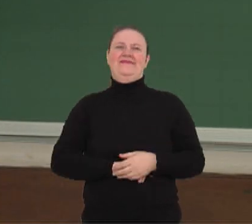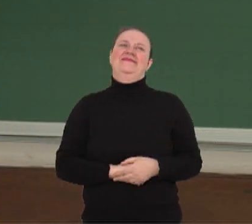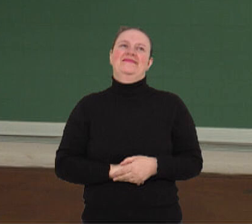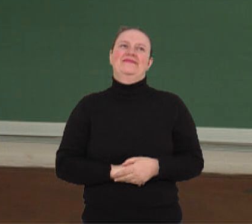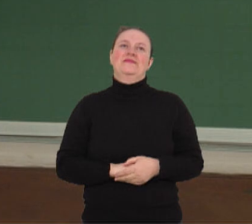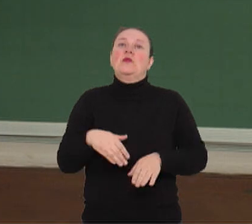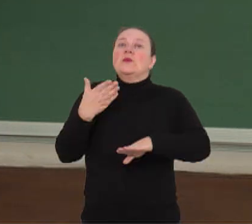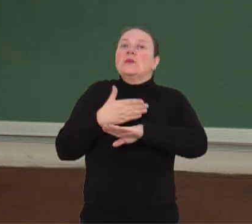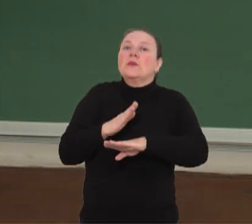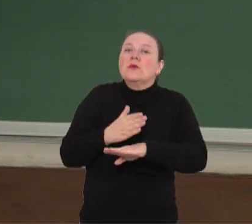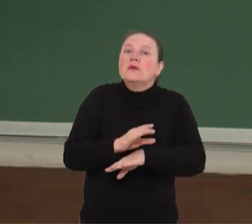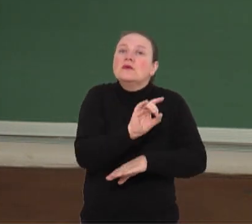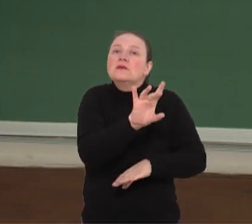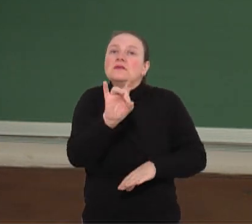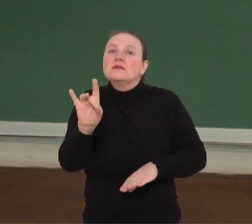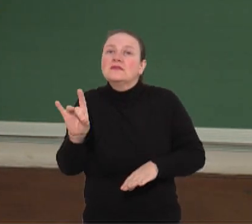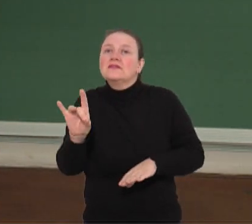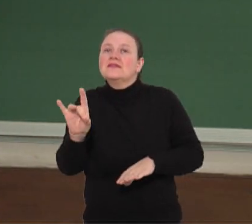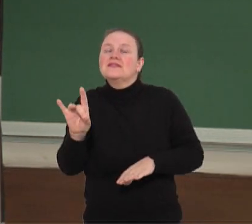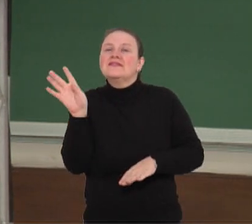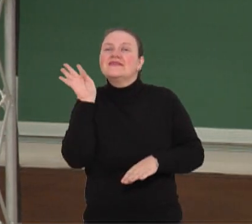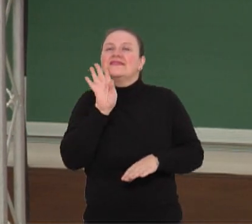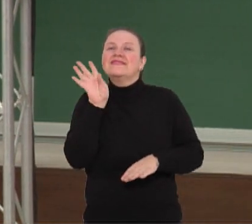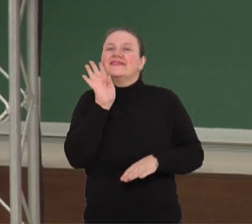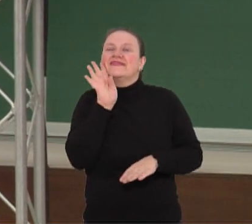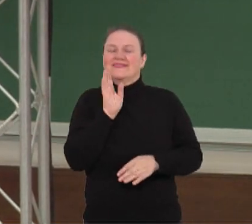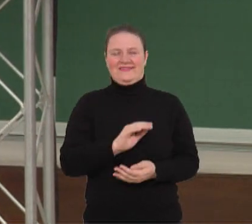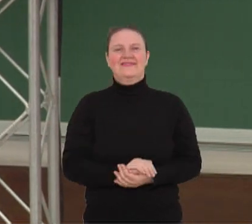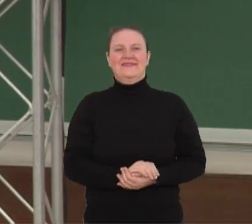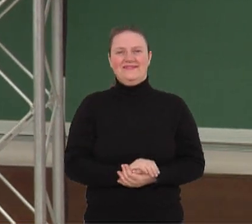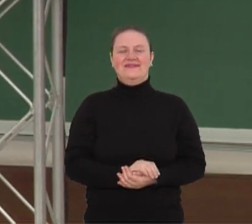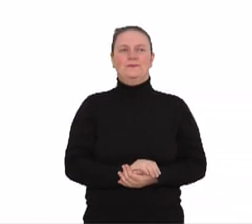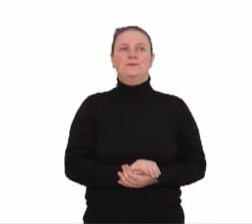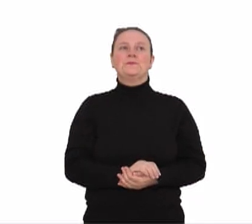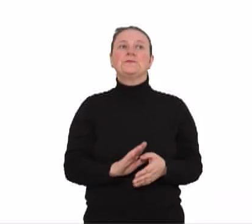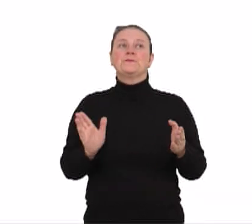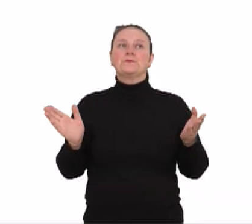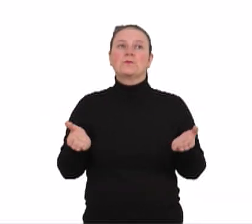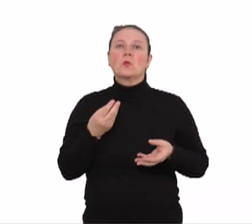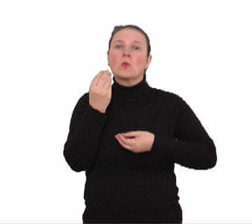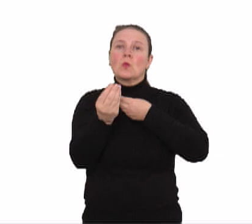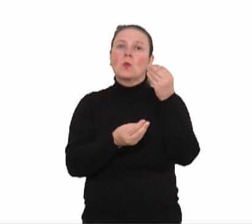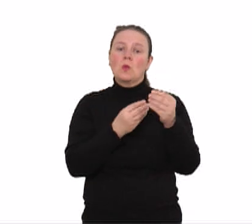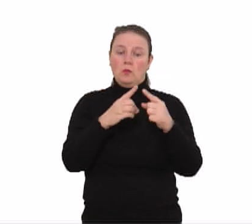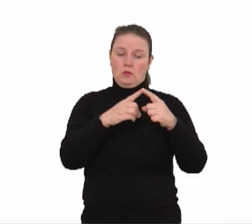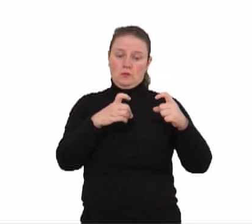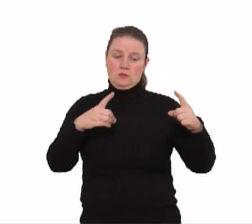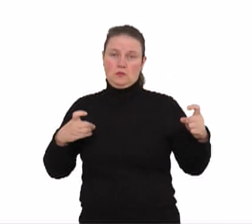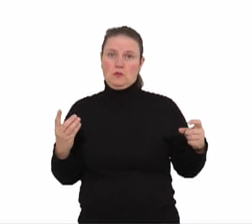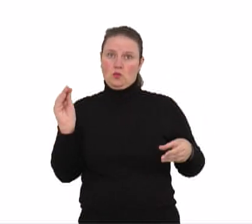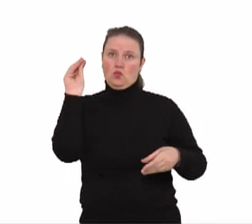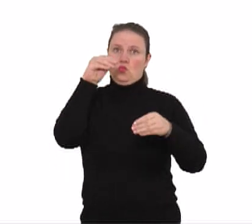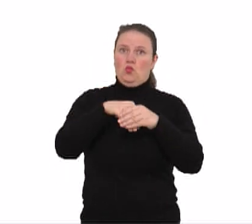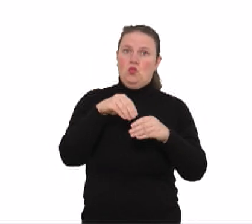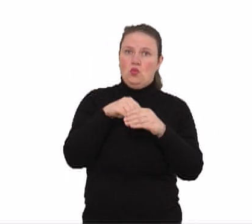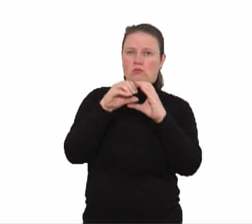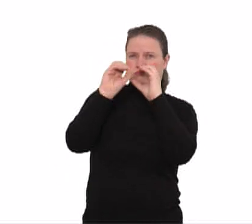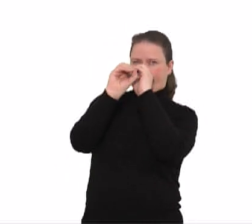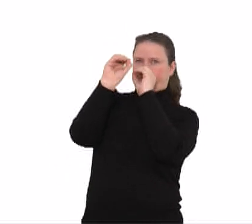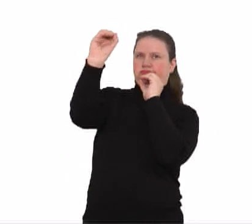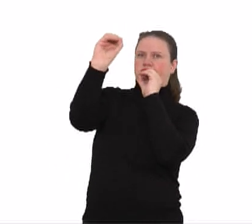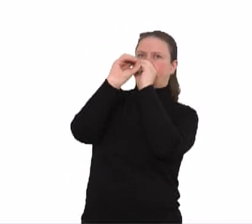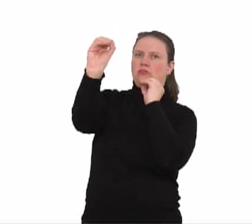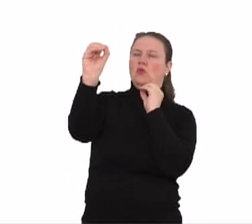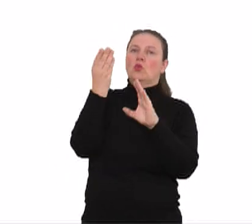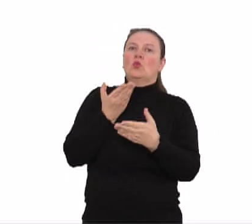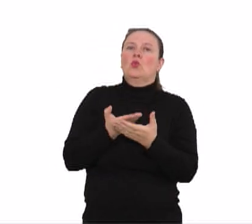Um exercício para vocês depois dessa mensagem bem boa que esse astrônomo deixou. Como chama-se a ciência, dentro da astronomia,